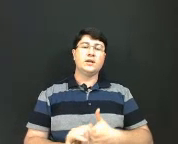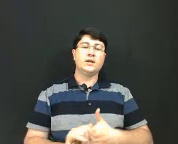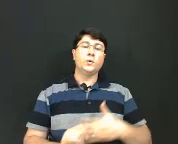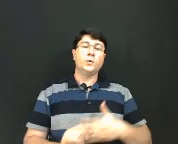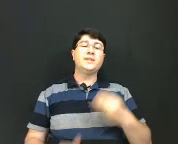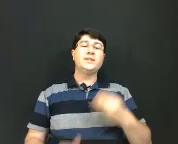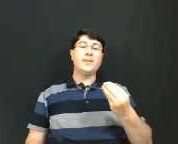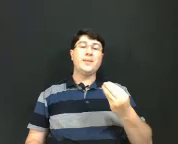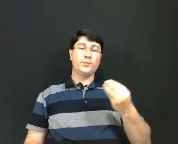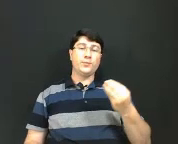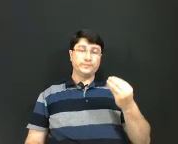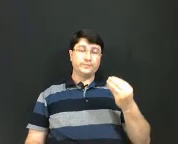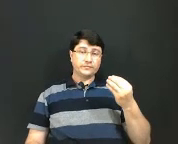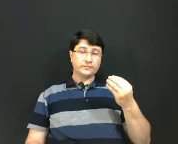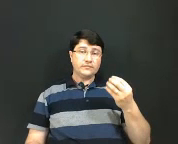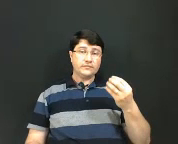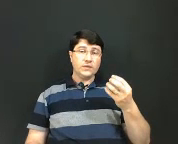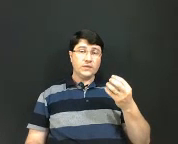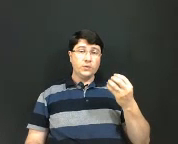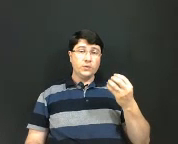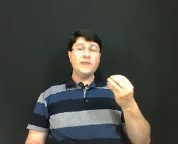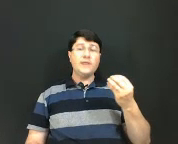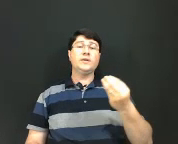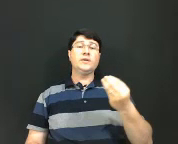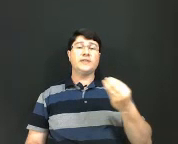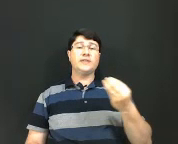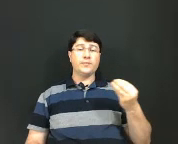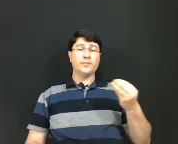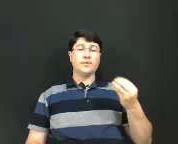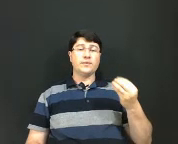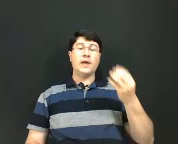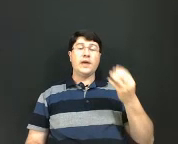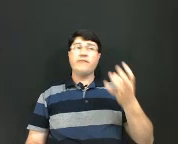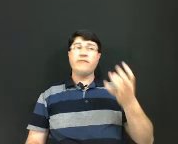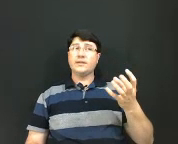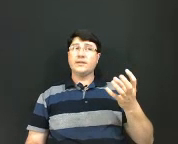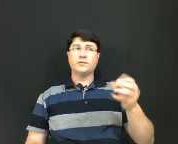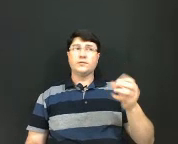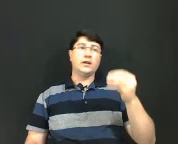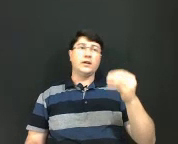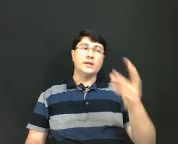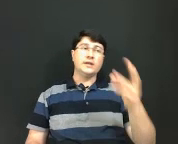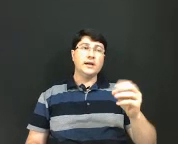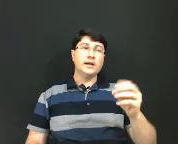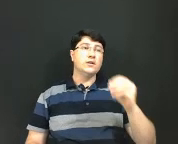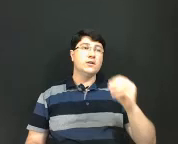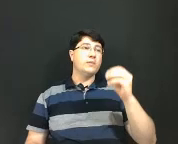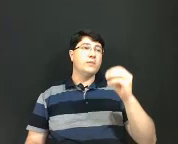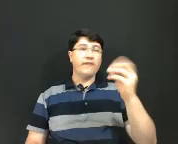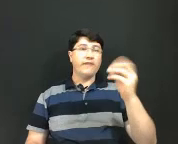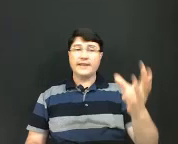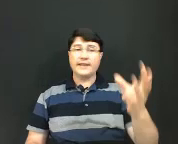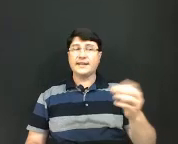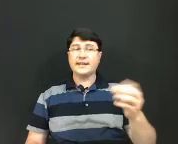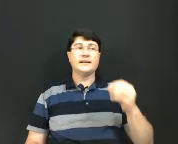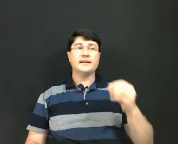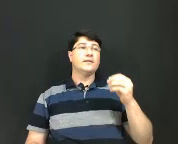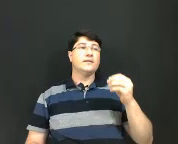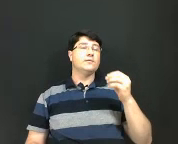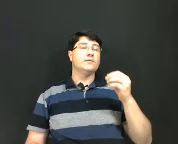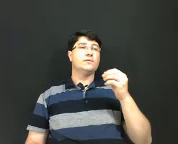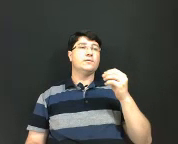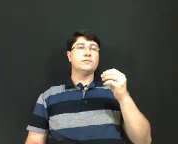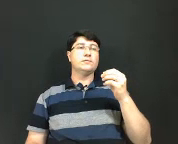humanos. O tempo. O que muda no tempo? É um evento, uma reunião, uma